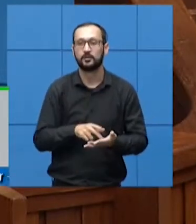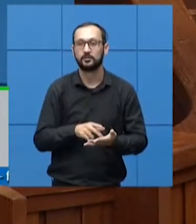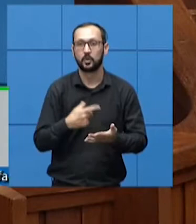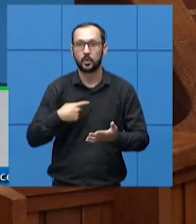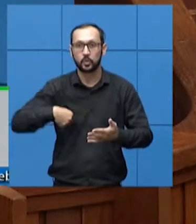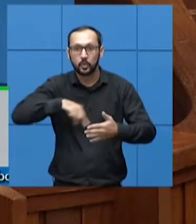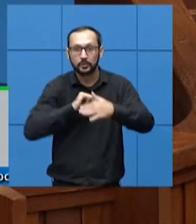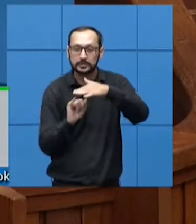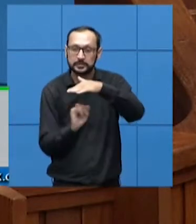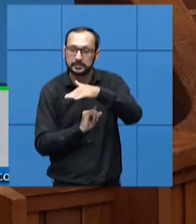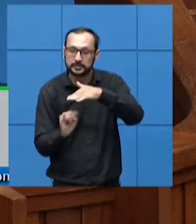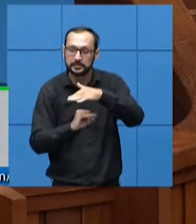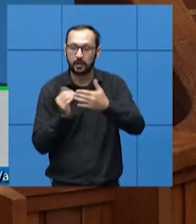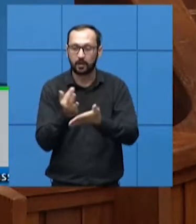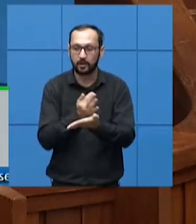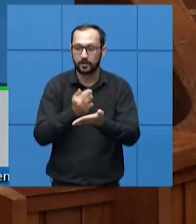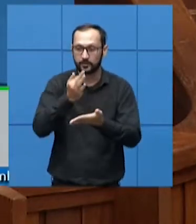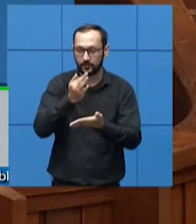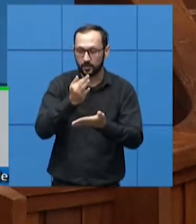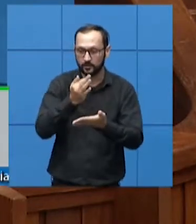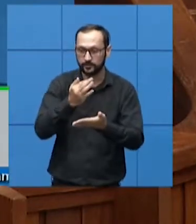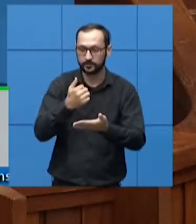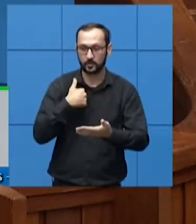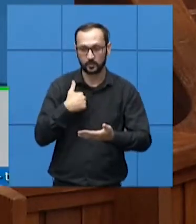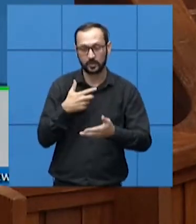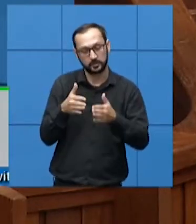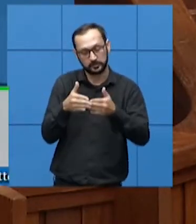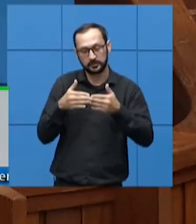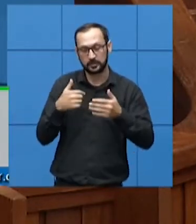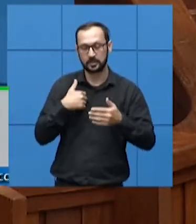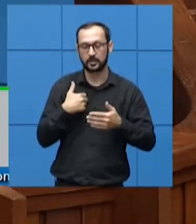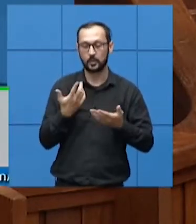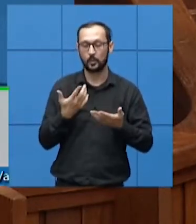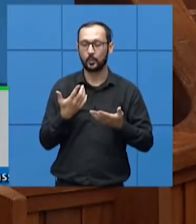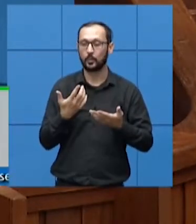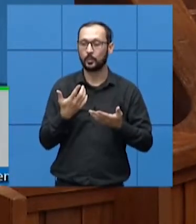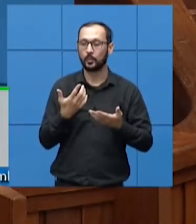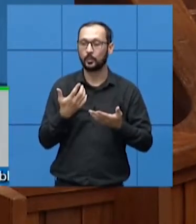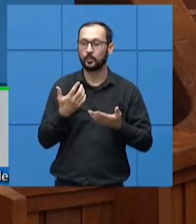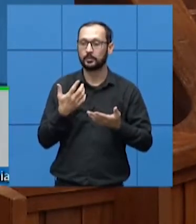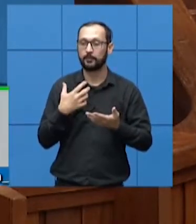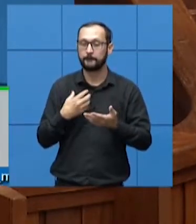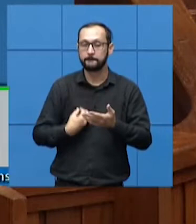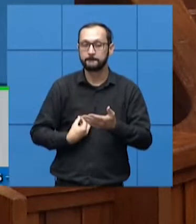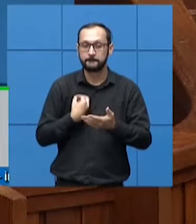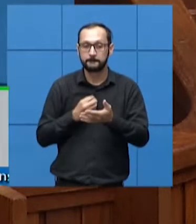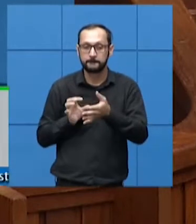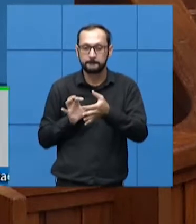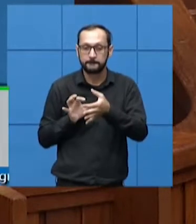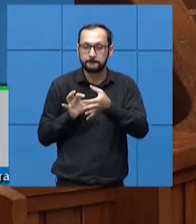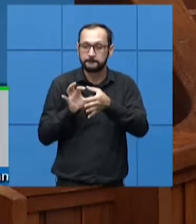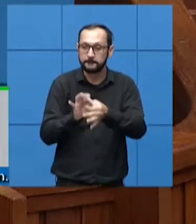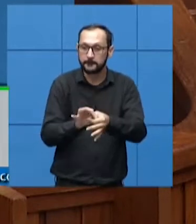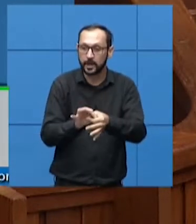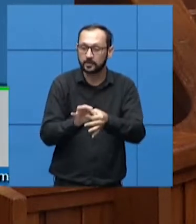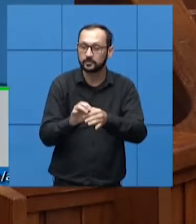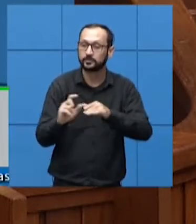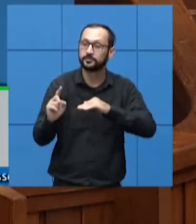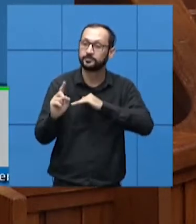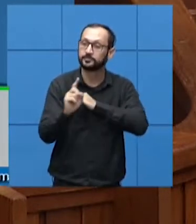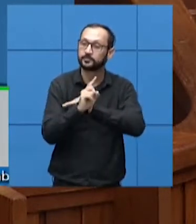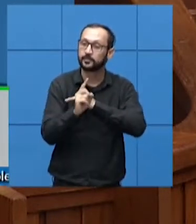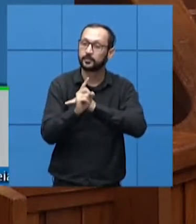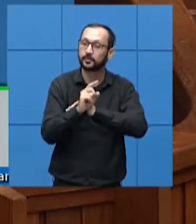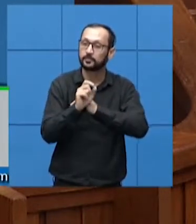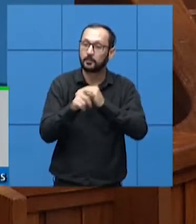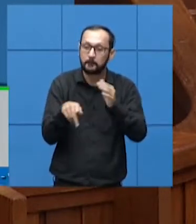as instituições do Fórum Hamilton Garay da Silva, e eu gostaria de destacar, fazemos parte de uma rede de serviço com